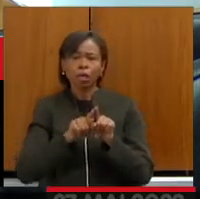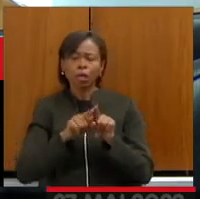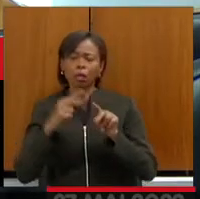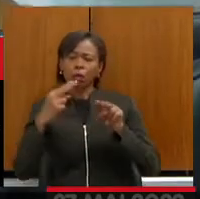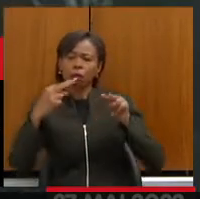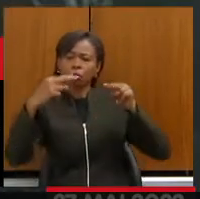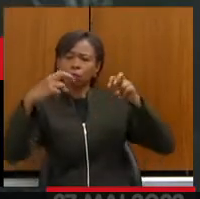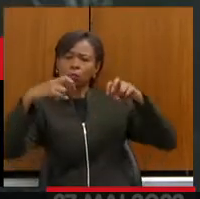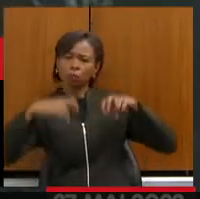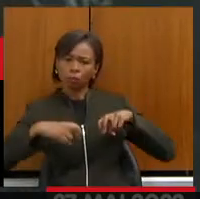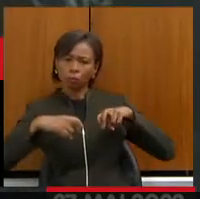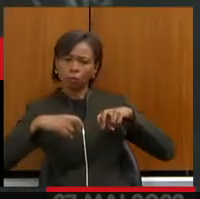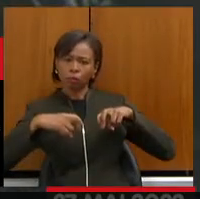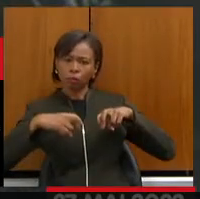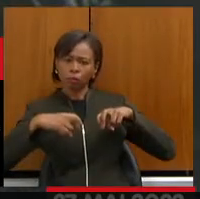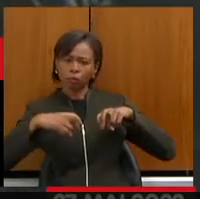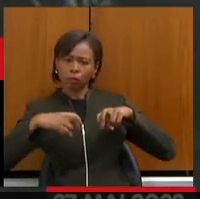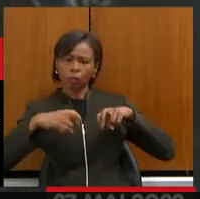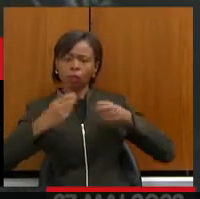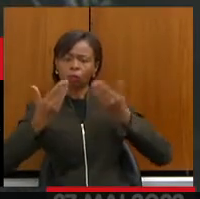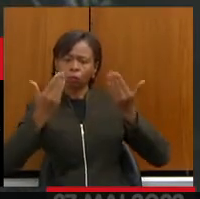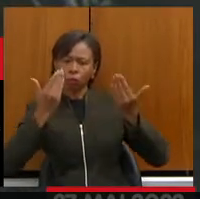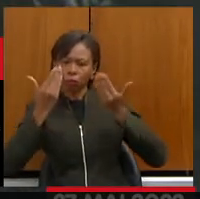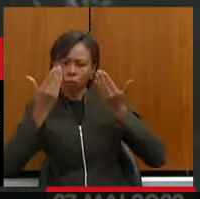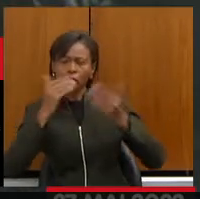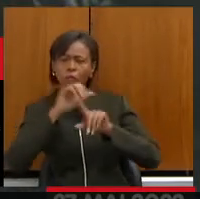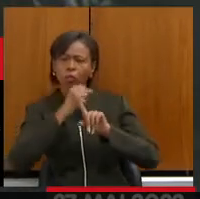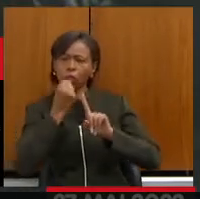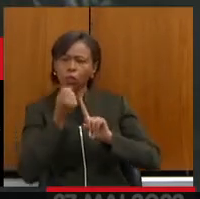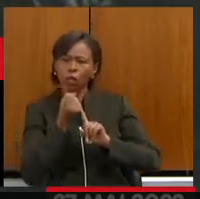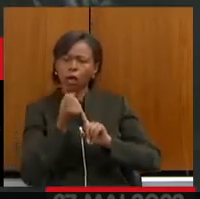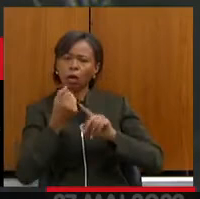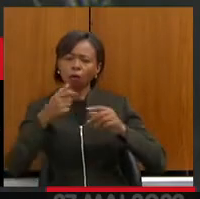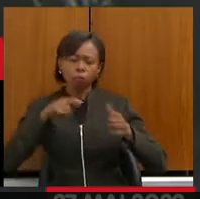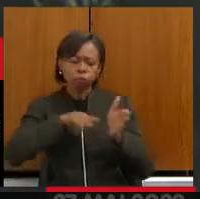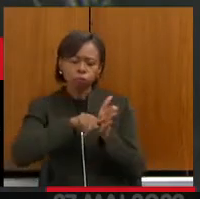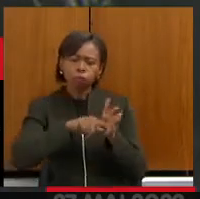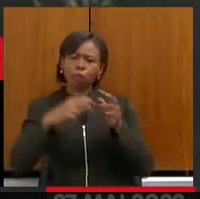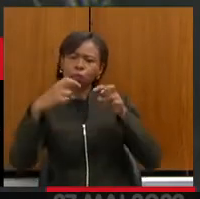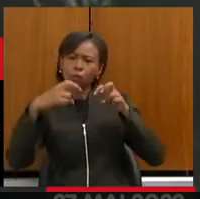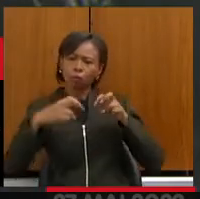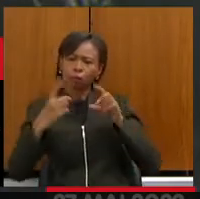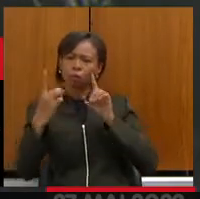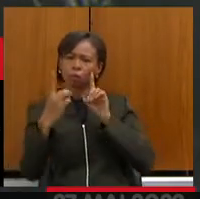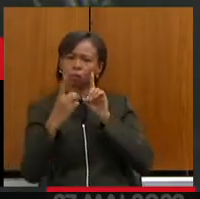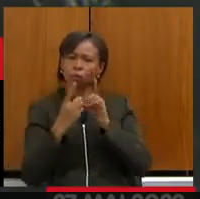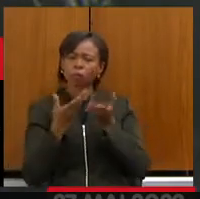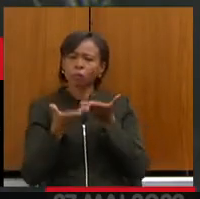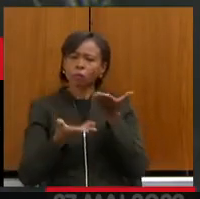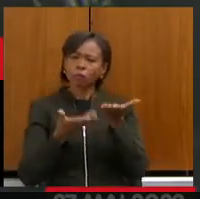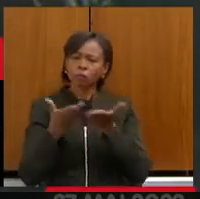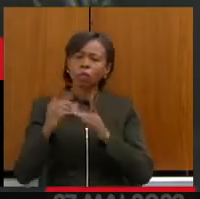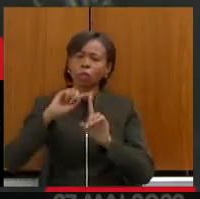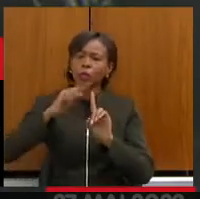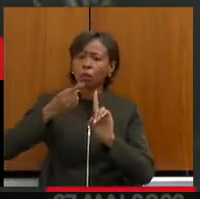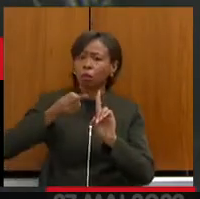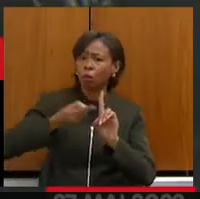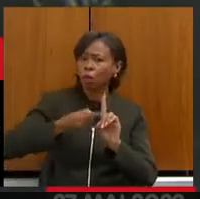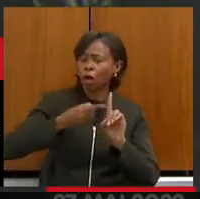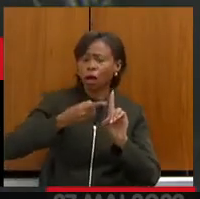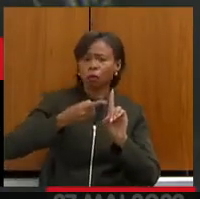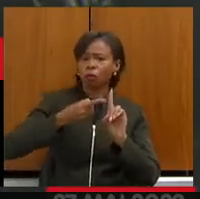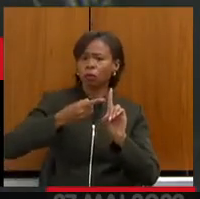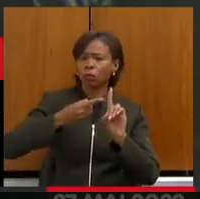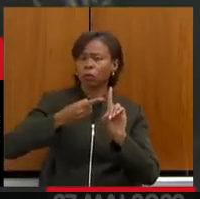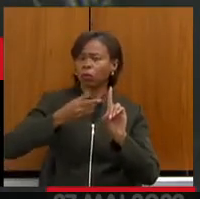Serviços de Saúde reprodutiva e não acompanhamento de pré-natal parto puerpério abortamento